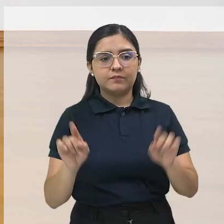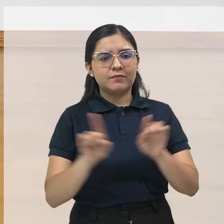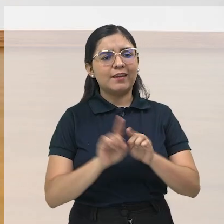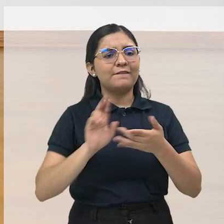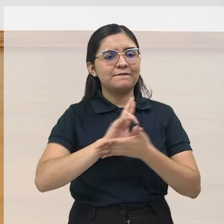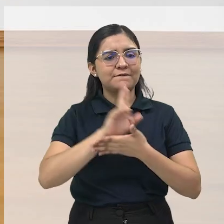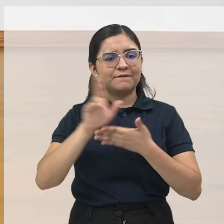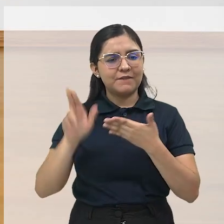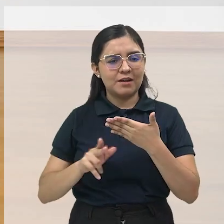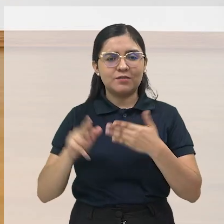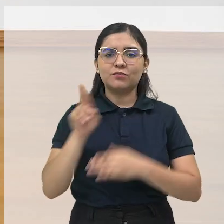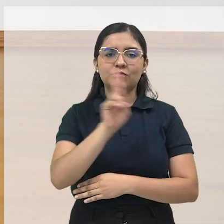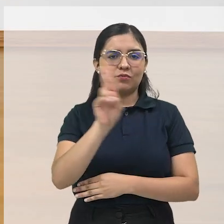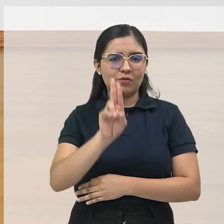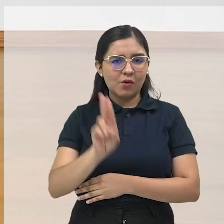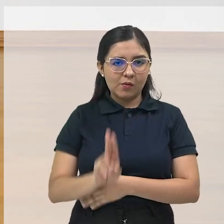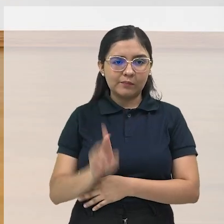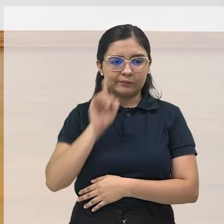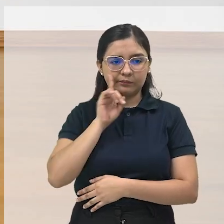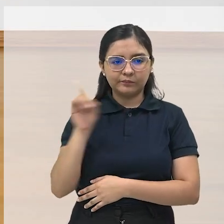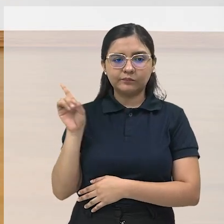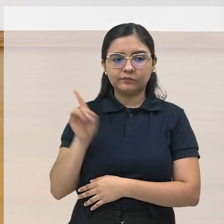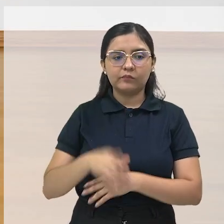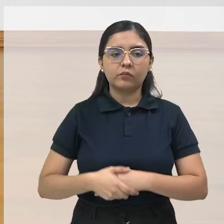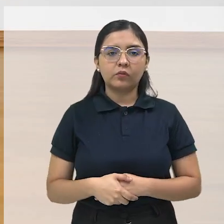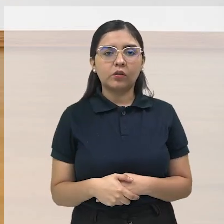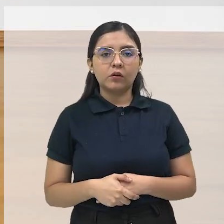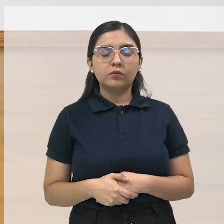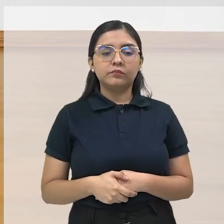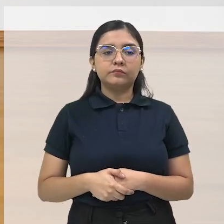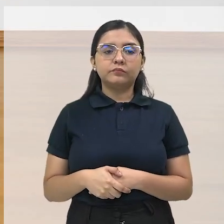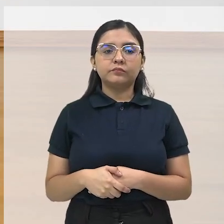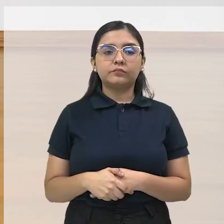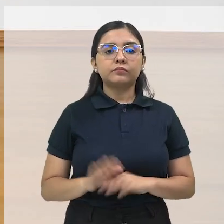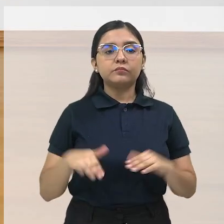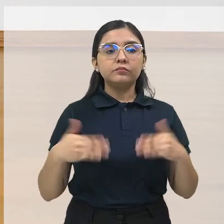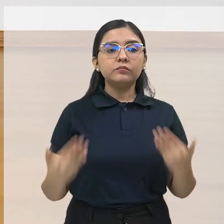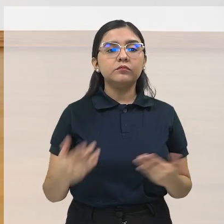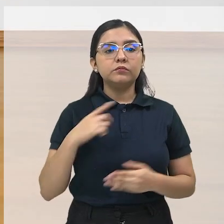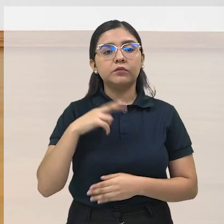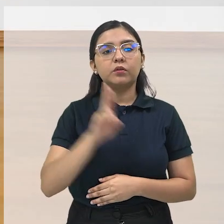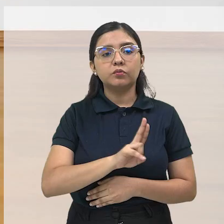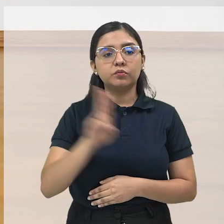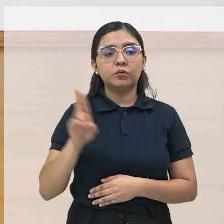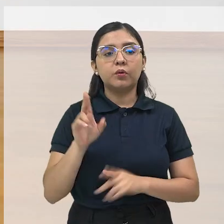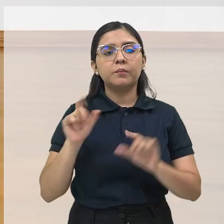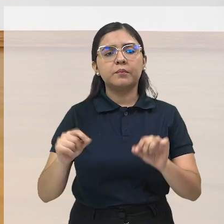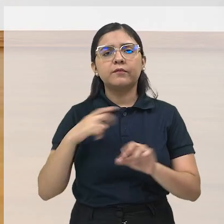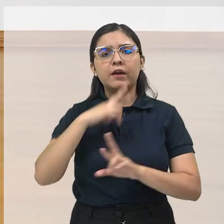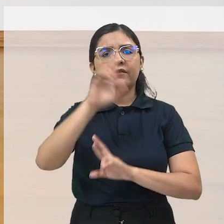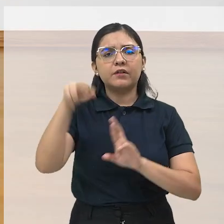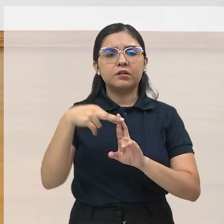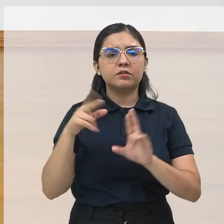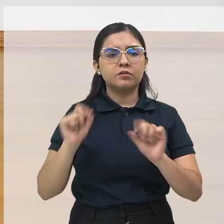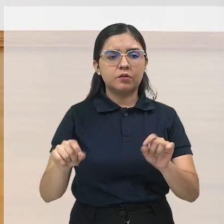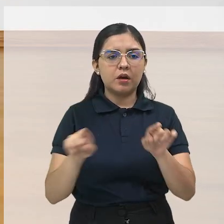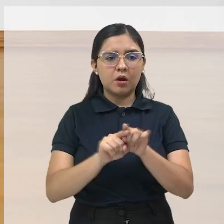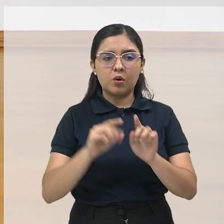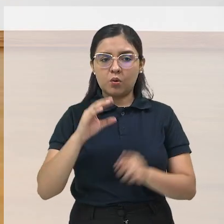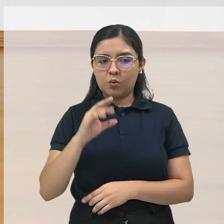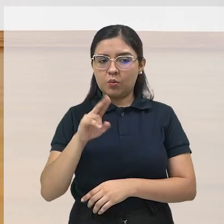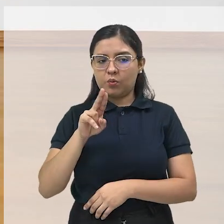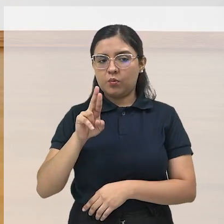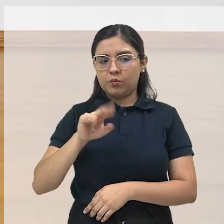pau e corda, samba de roda do Marajó, baião típico do Marajó. O nome faz referência ao